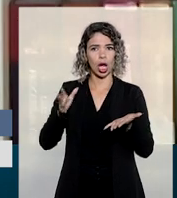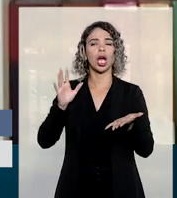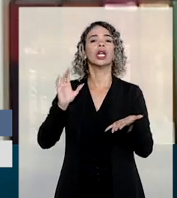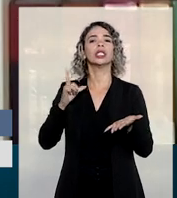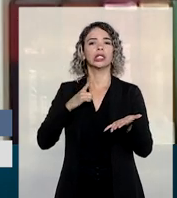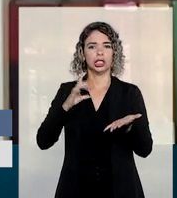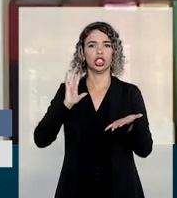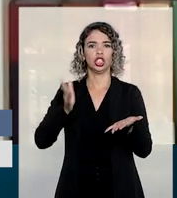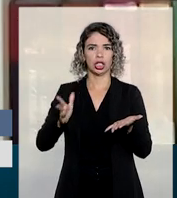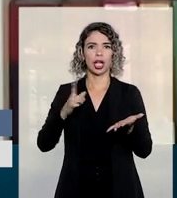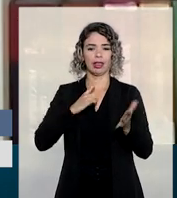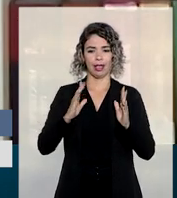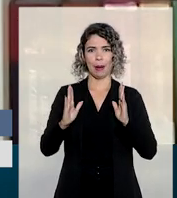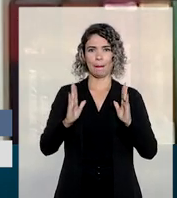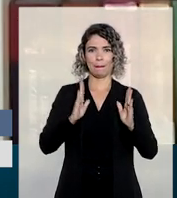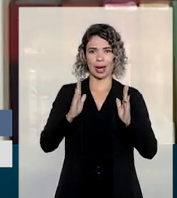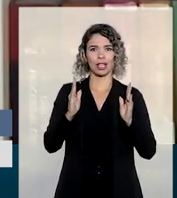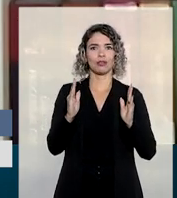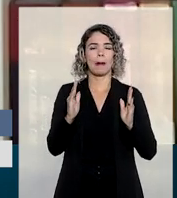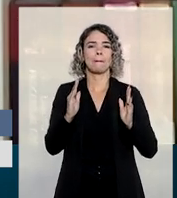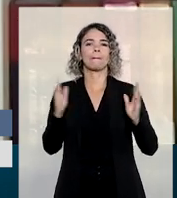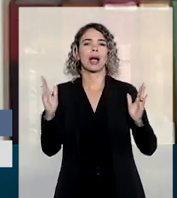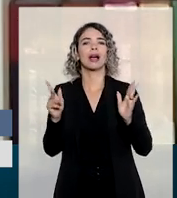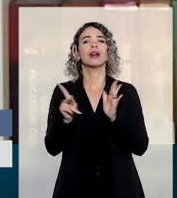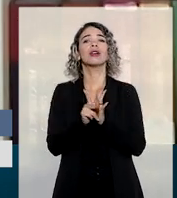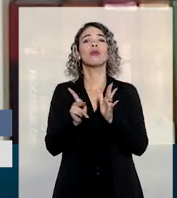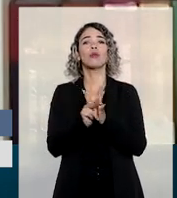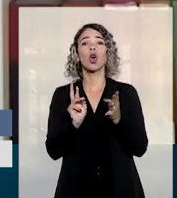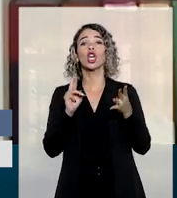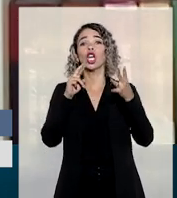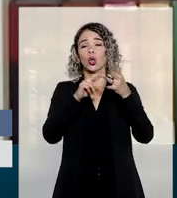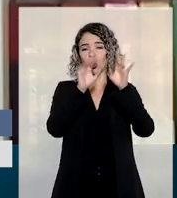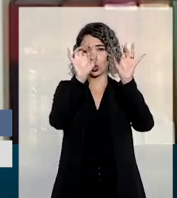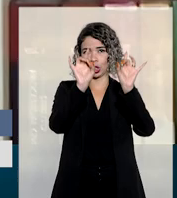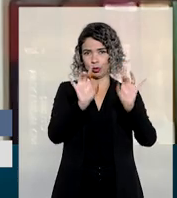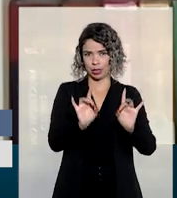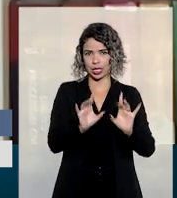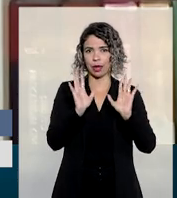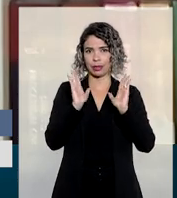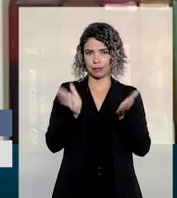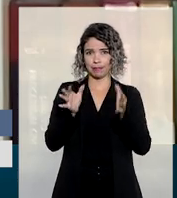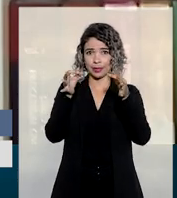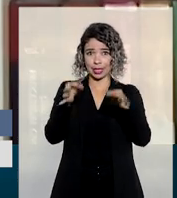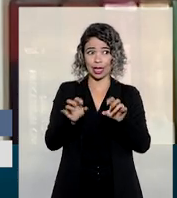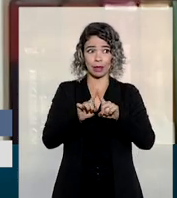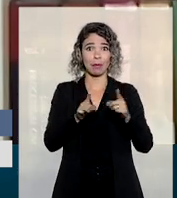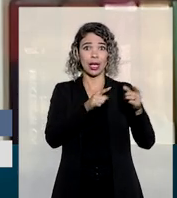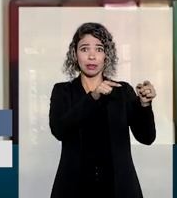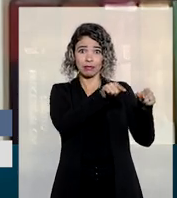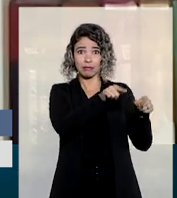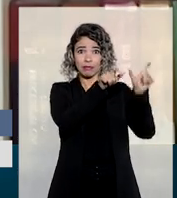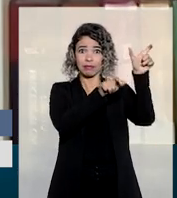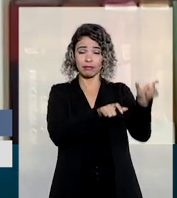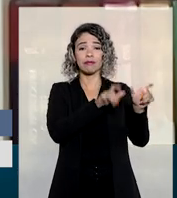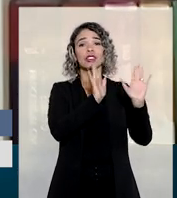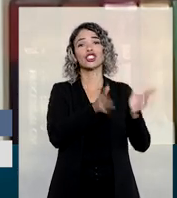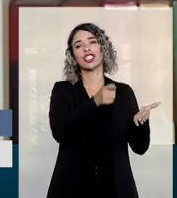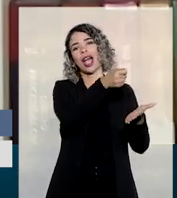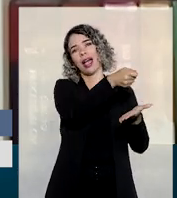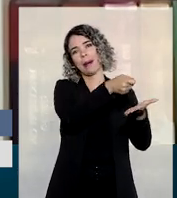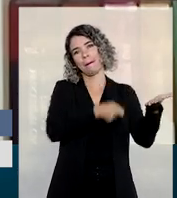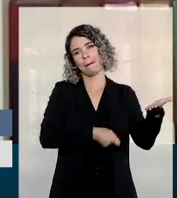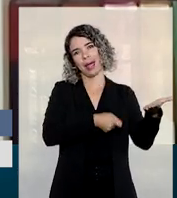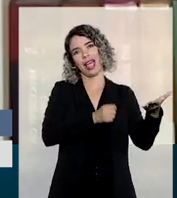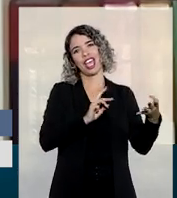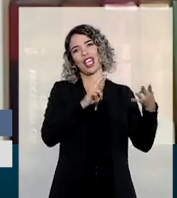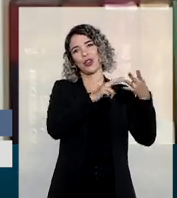declaração, reabre-se o prazo, né, que foi interrompido para interposição de recurso especial. Só que nesse exemplo que eu dei, o recurso